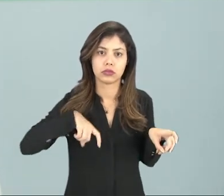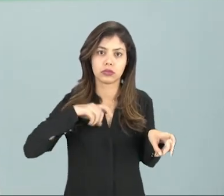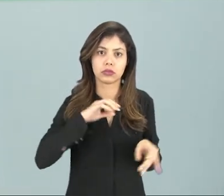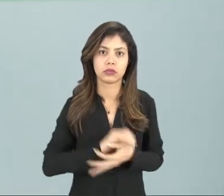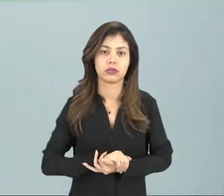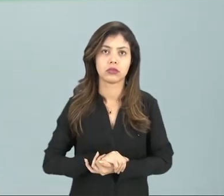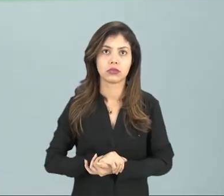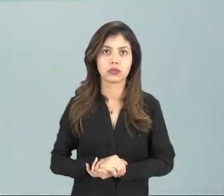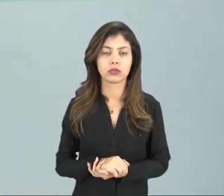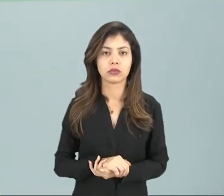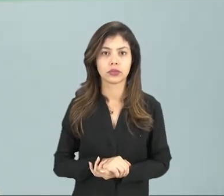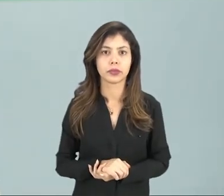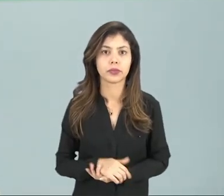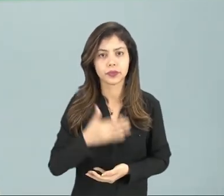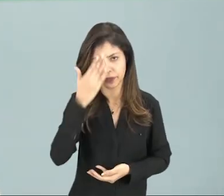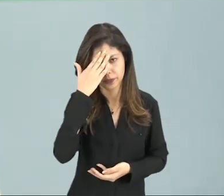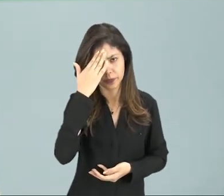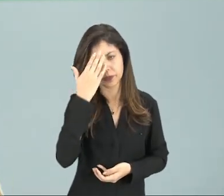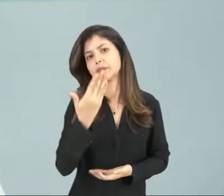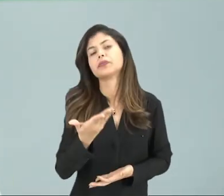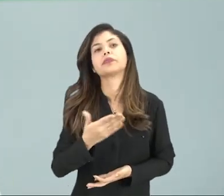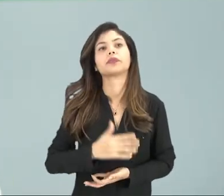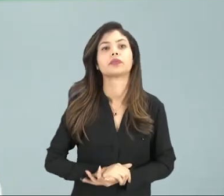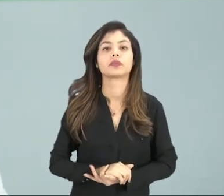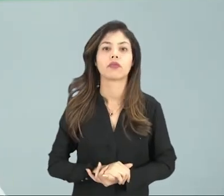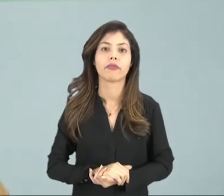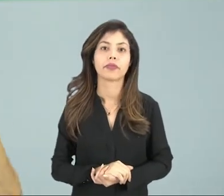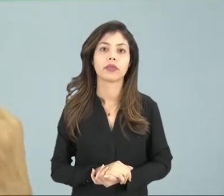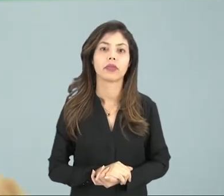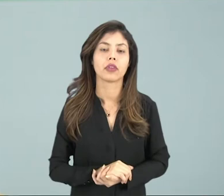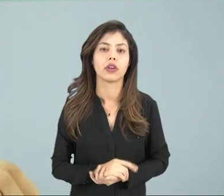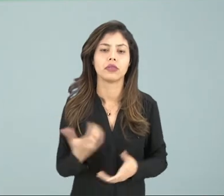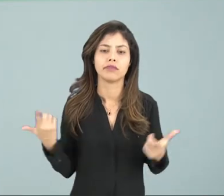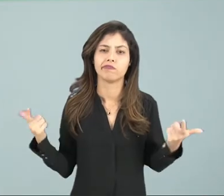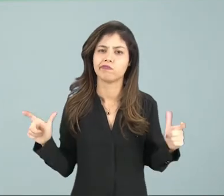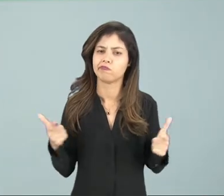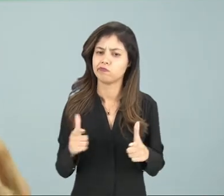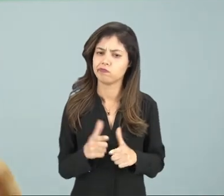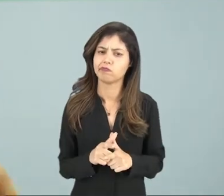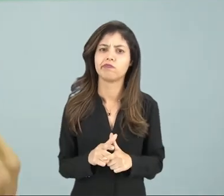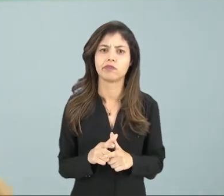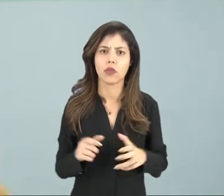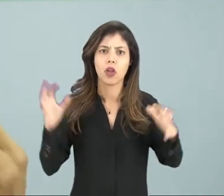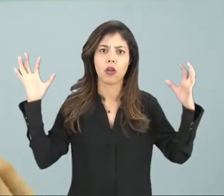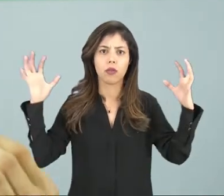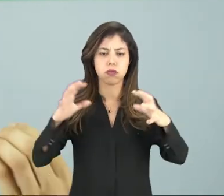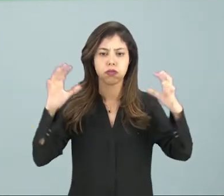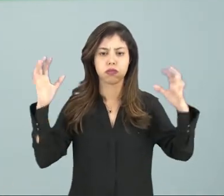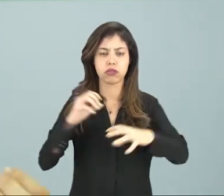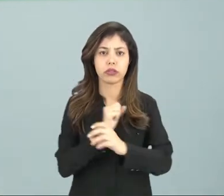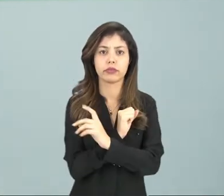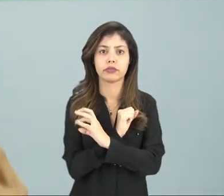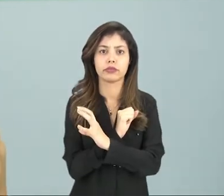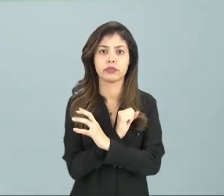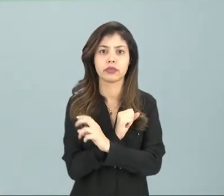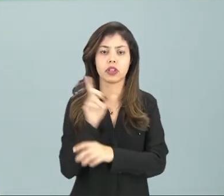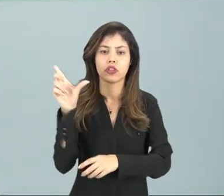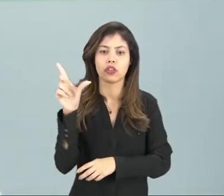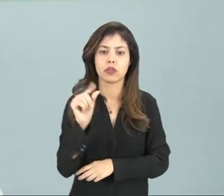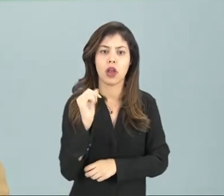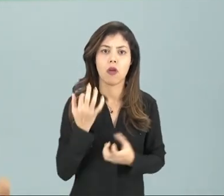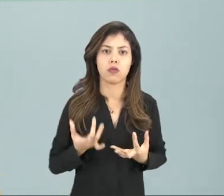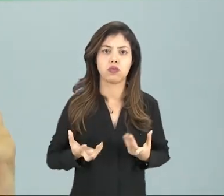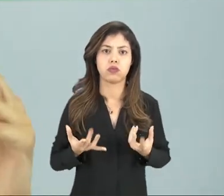tranquilo deu para entender a chuva ácida para diminuir a chuva ácida você precisa diminuir as